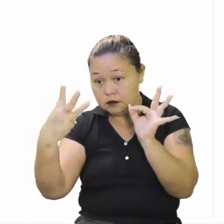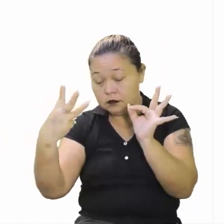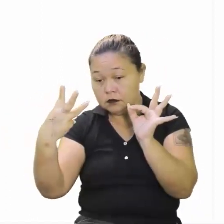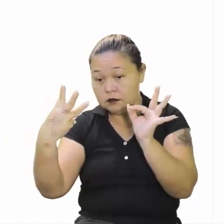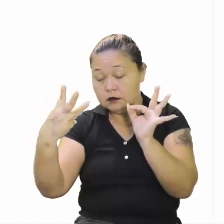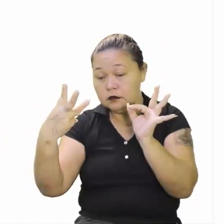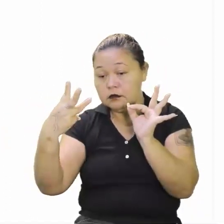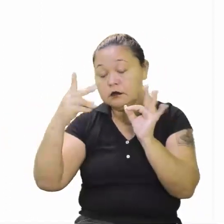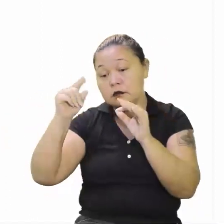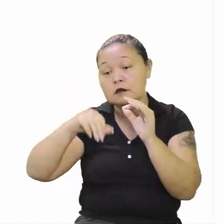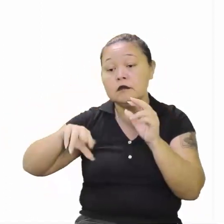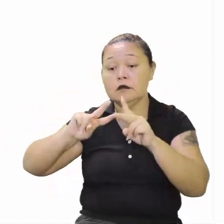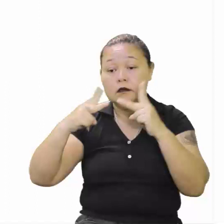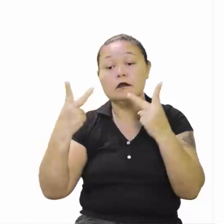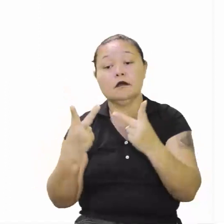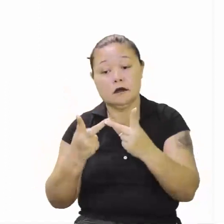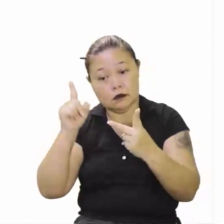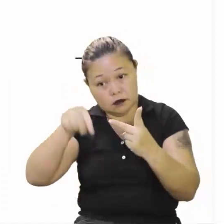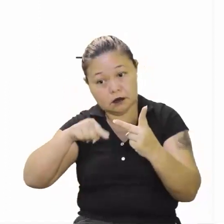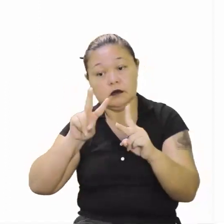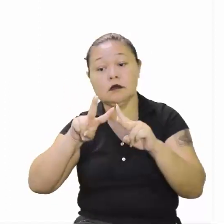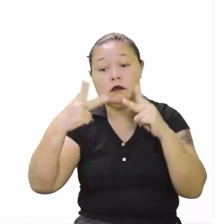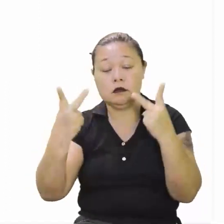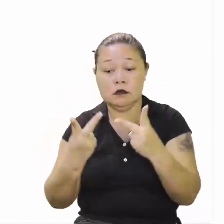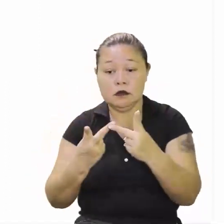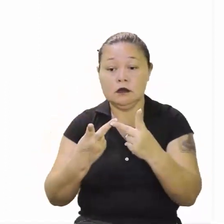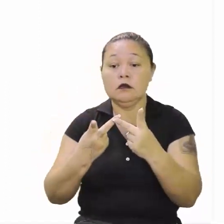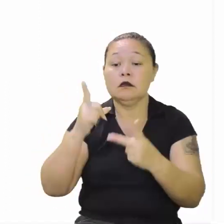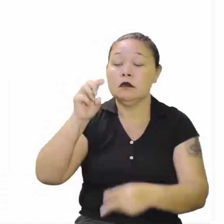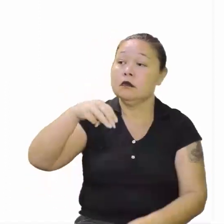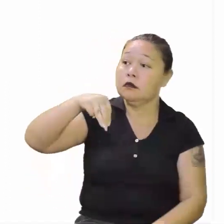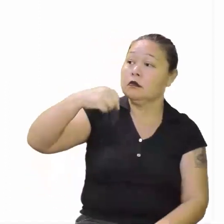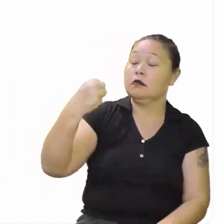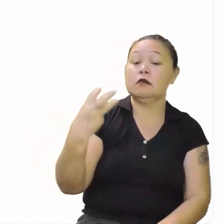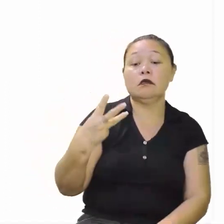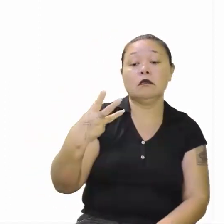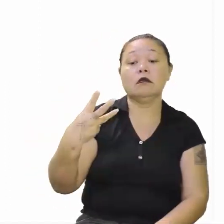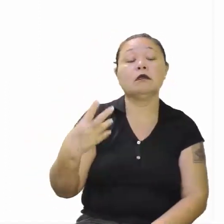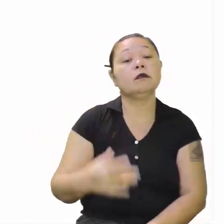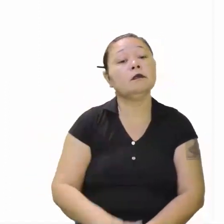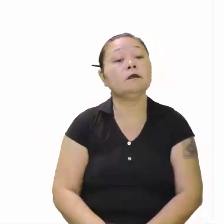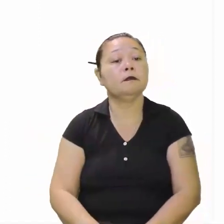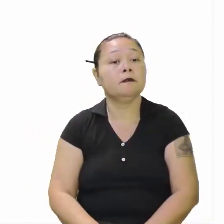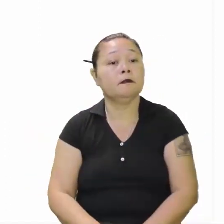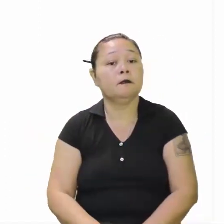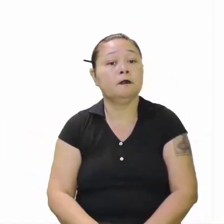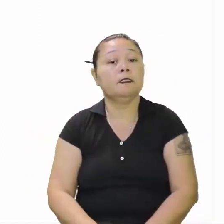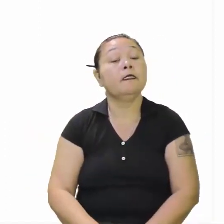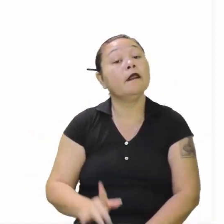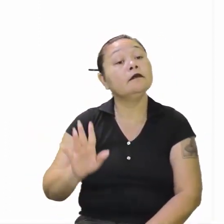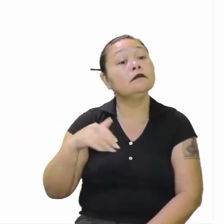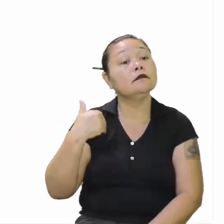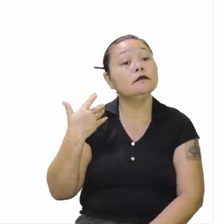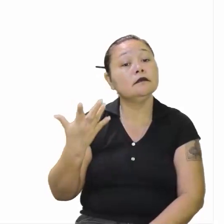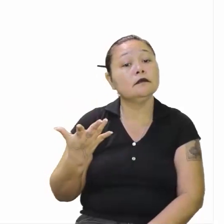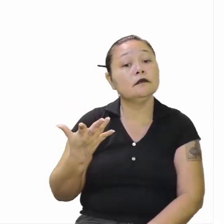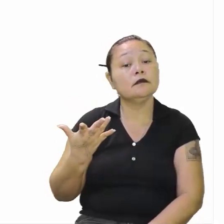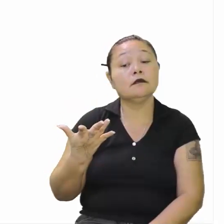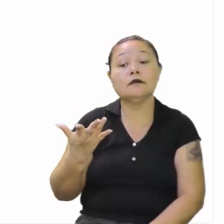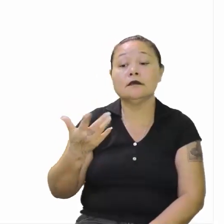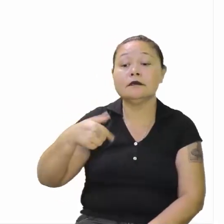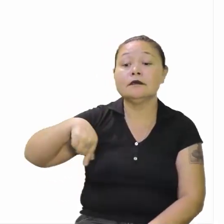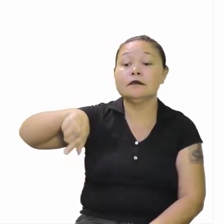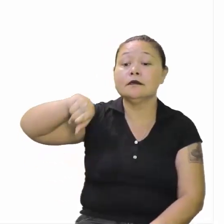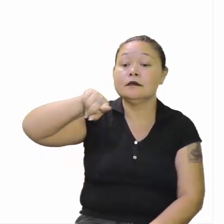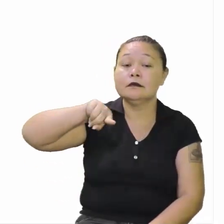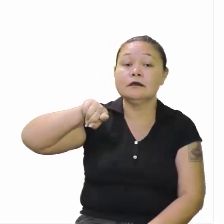eu passo a ter volume, que é metro cúbico. Tá joia? Então, para isso